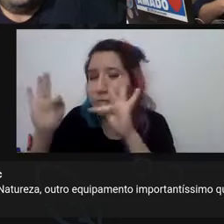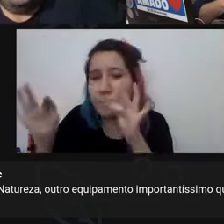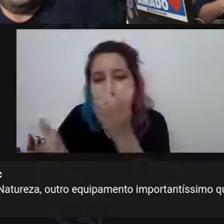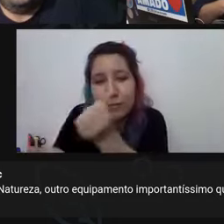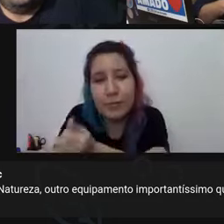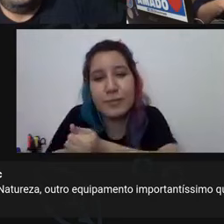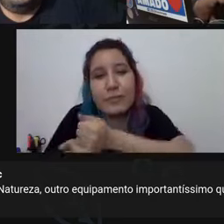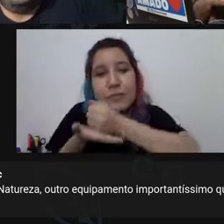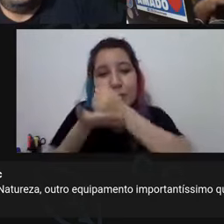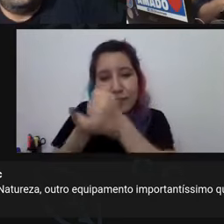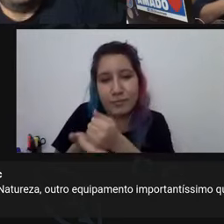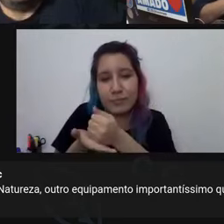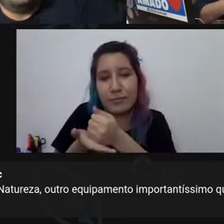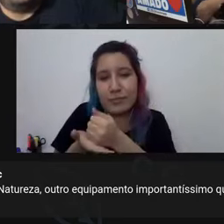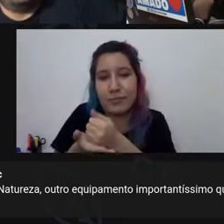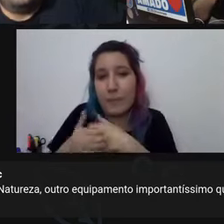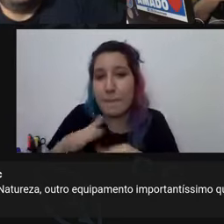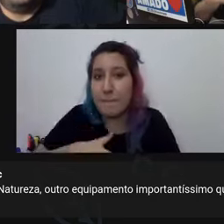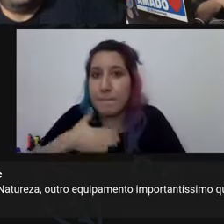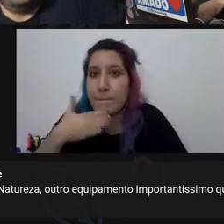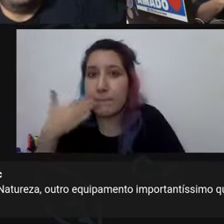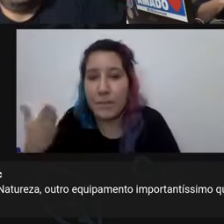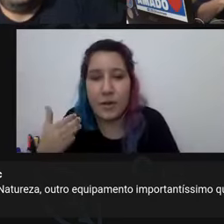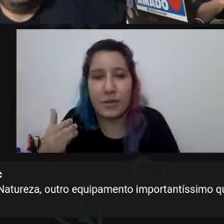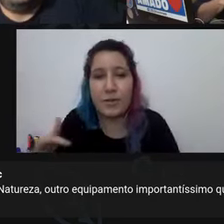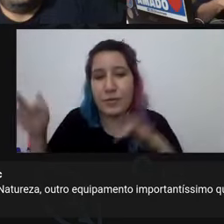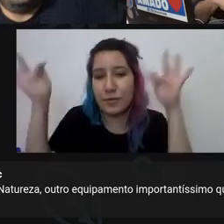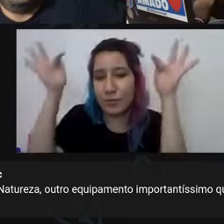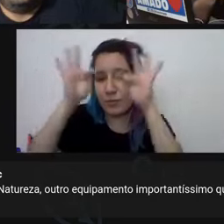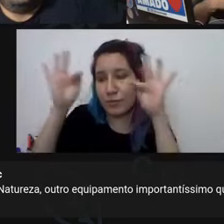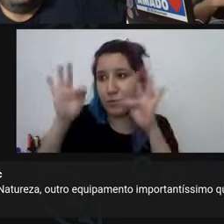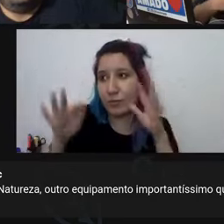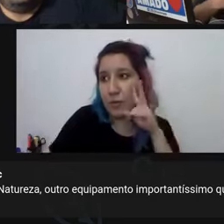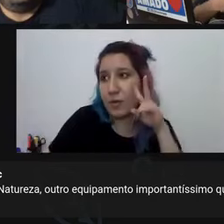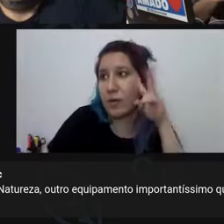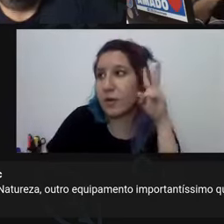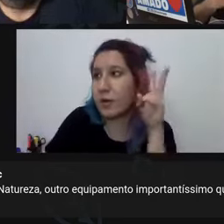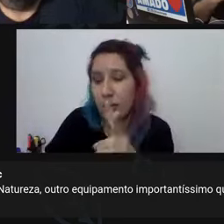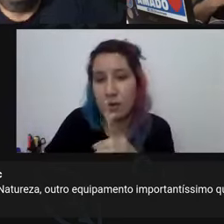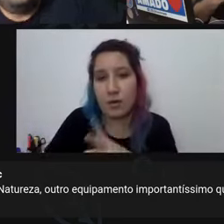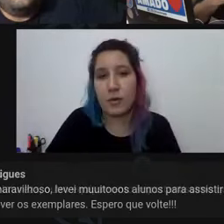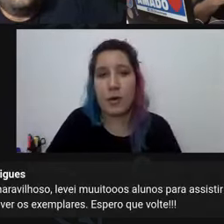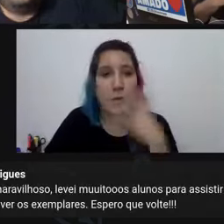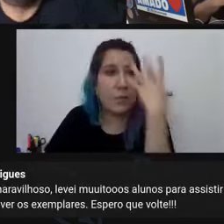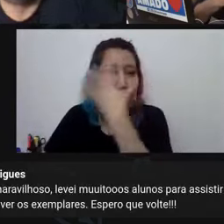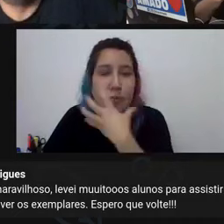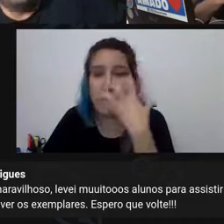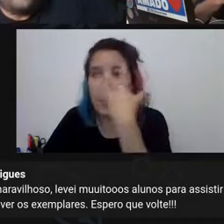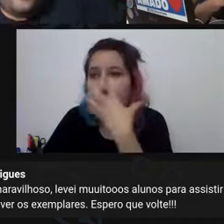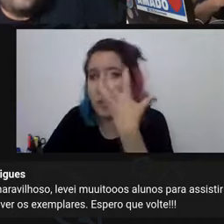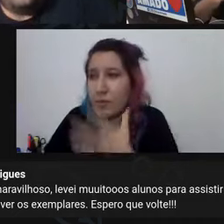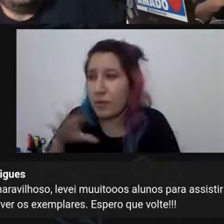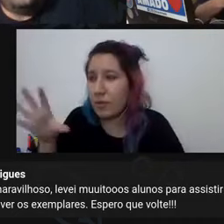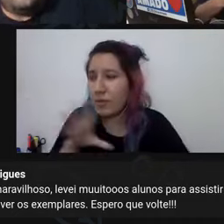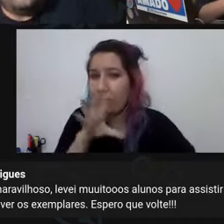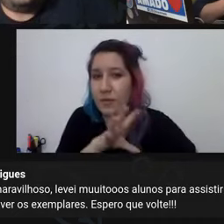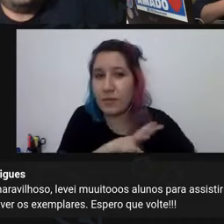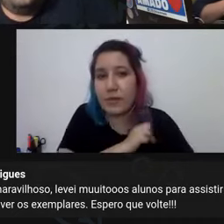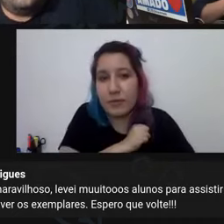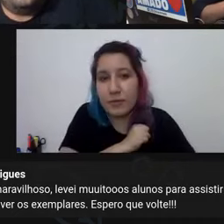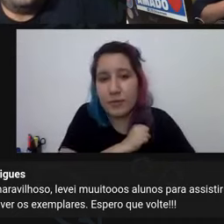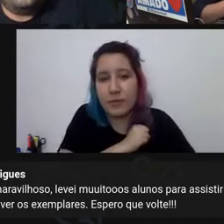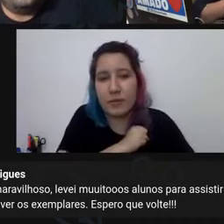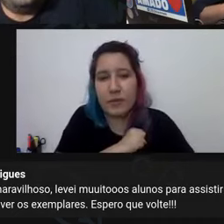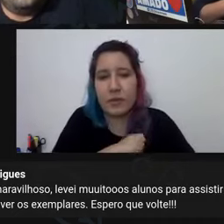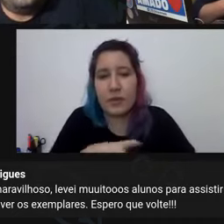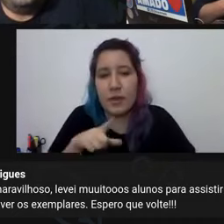nossa pré-candidatura, mas mais do que isso, eu fico feliz de ver o amor, a paixão, sabe, que você tem quando